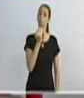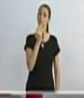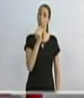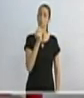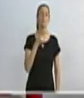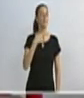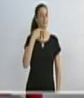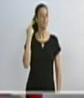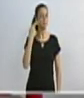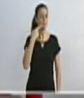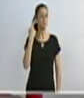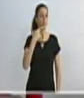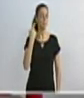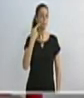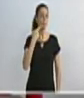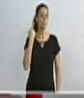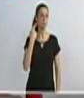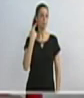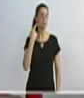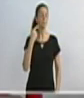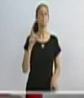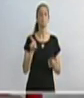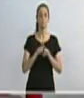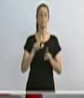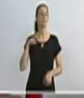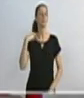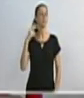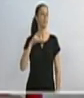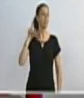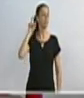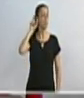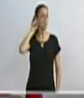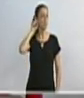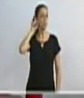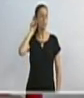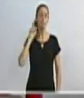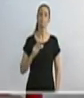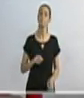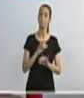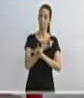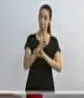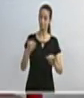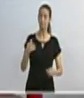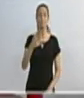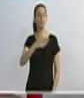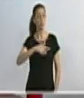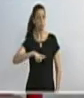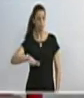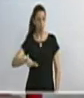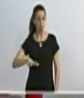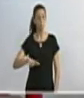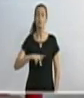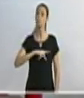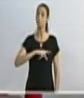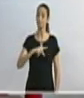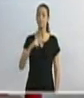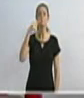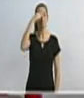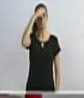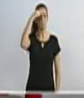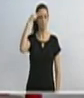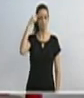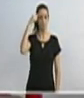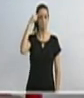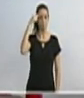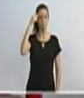Marcelo Lanzarin e o vereador Jens Mantal. Informando mais uma vez e reforçando que o presidente Marcos da